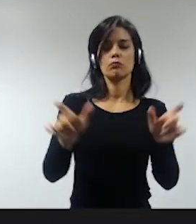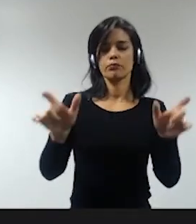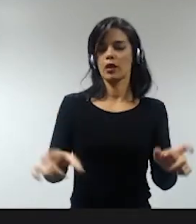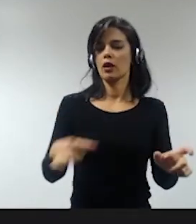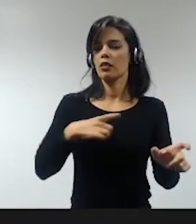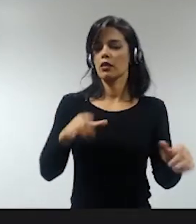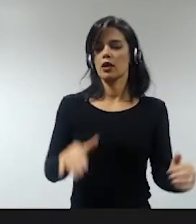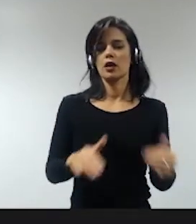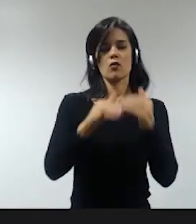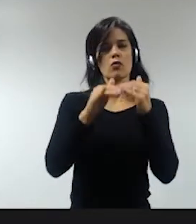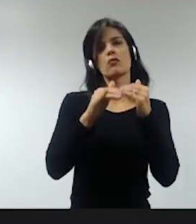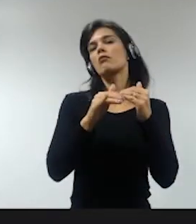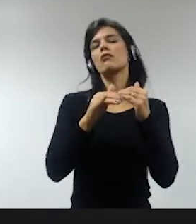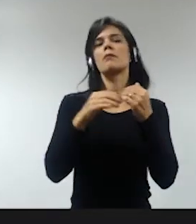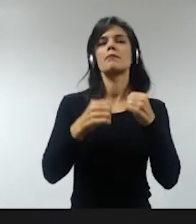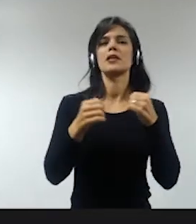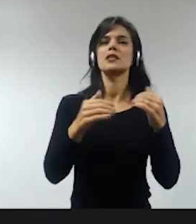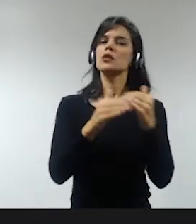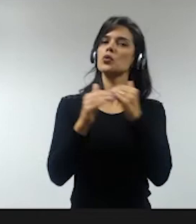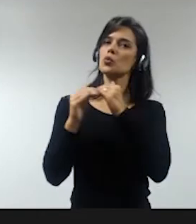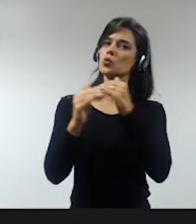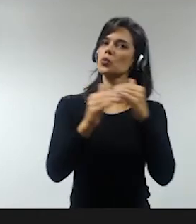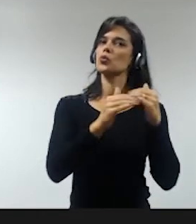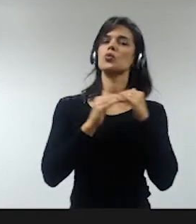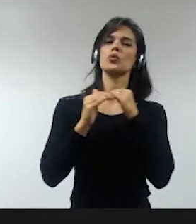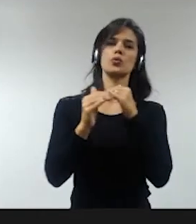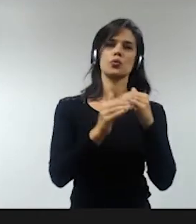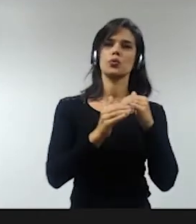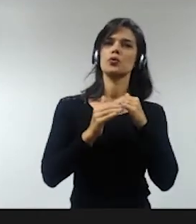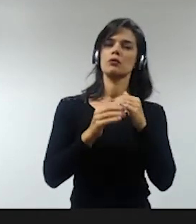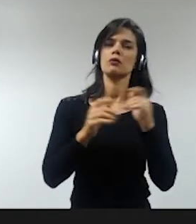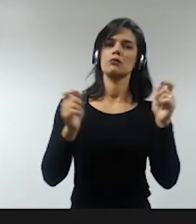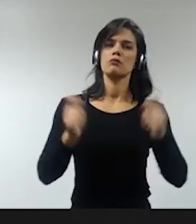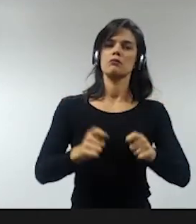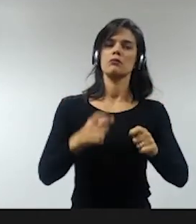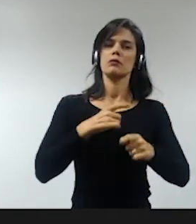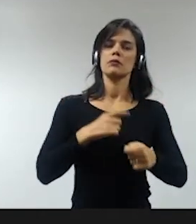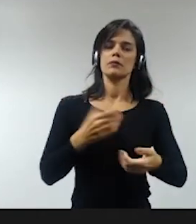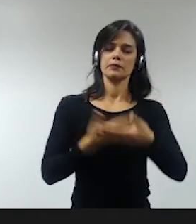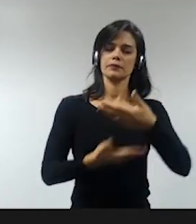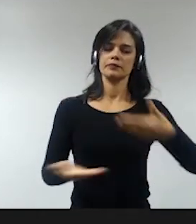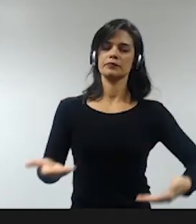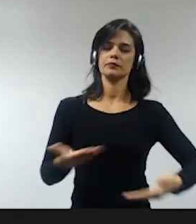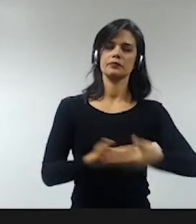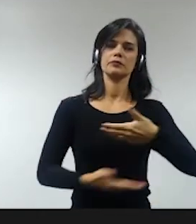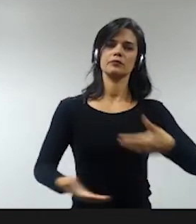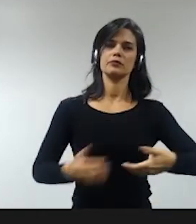tenham uma certa homogeneidade em suas classes e possam